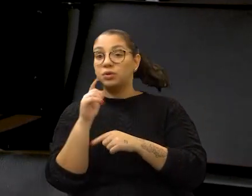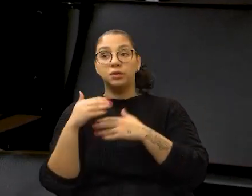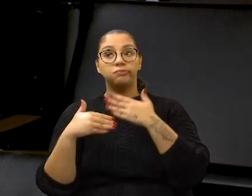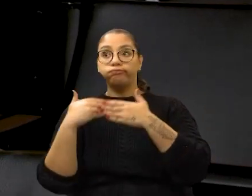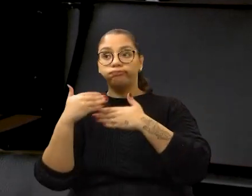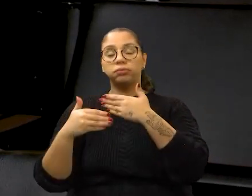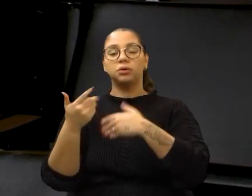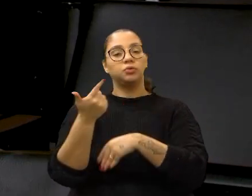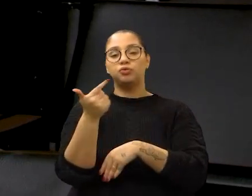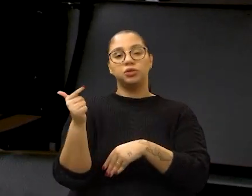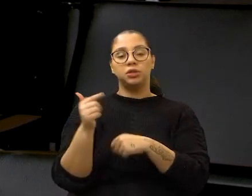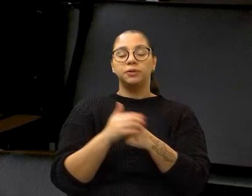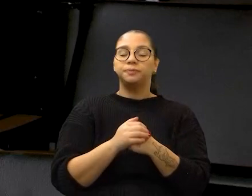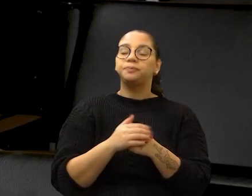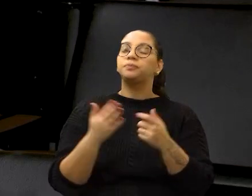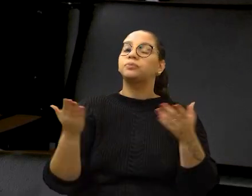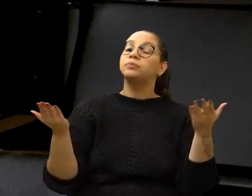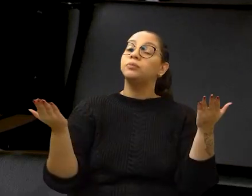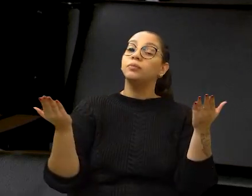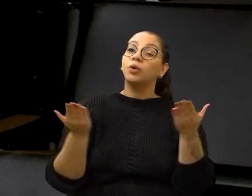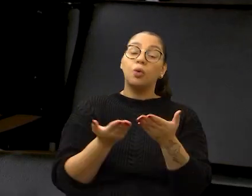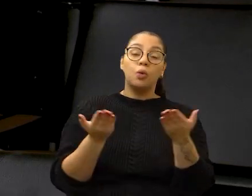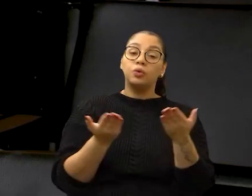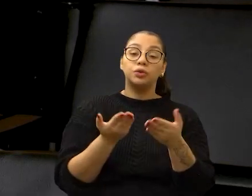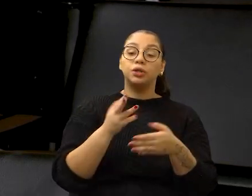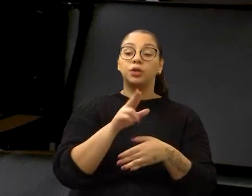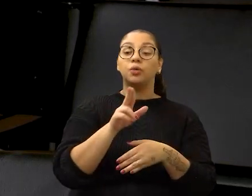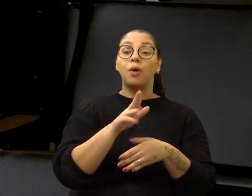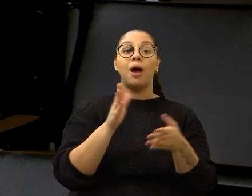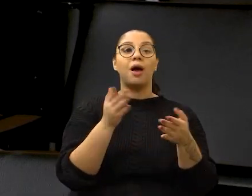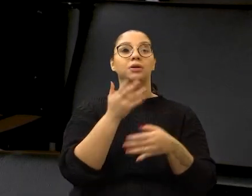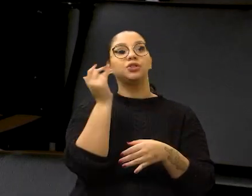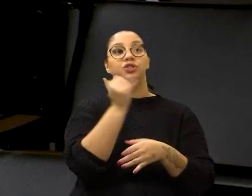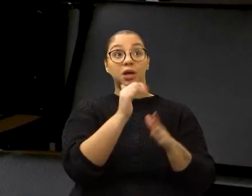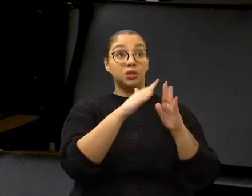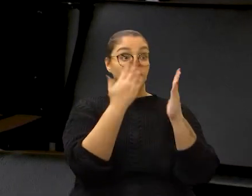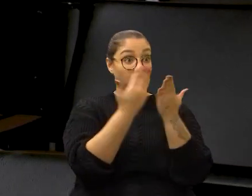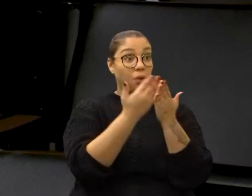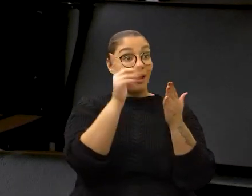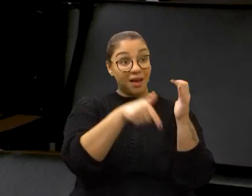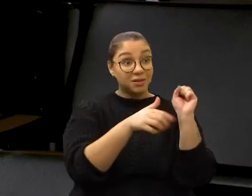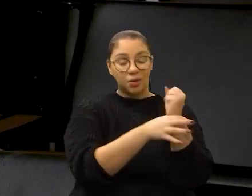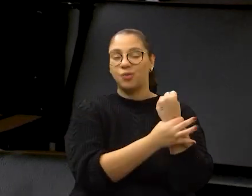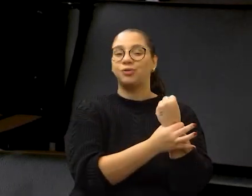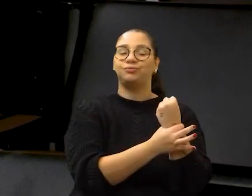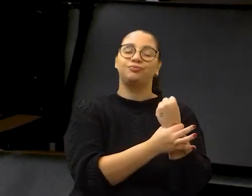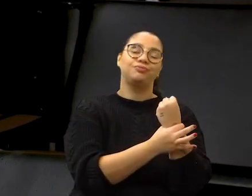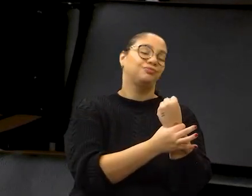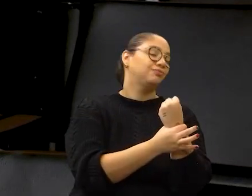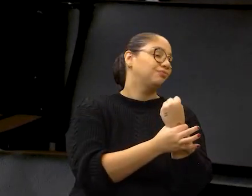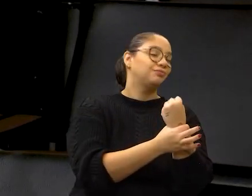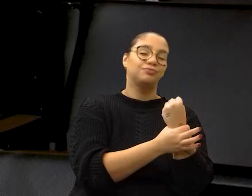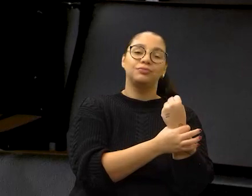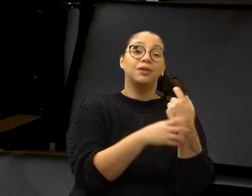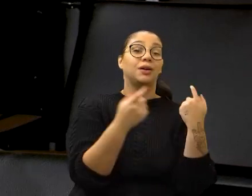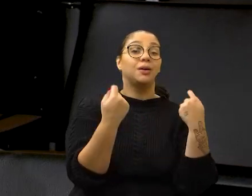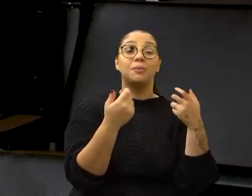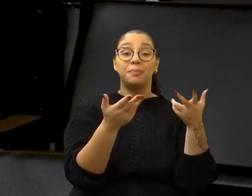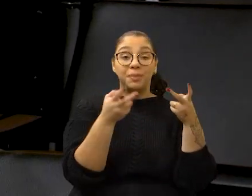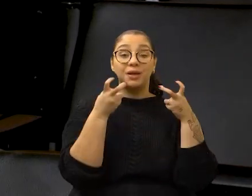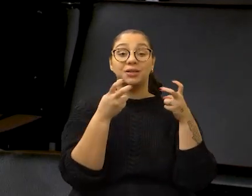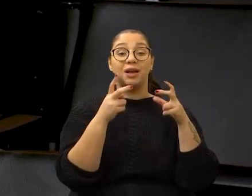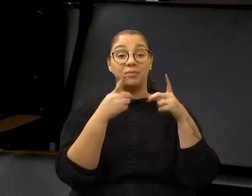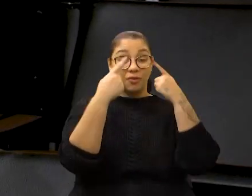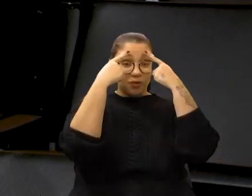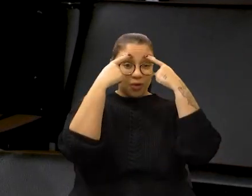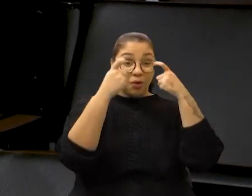avançar. Hoje, nós não podemos mais dizer que a escola é um lugar seguro. Nós temos visto avançar a